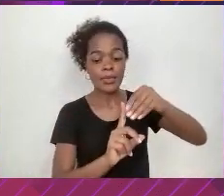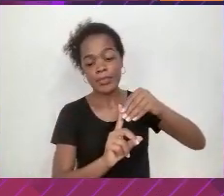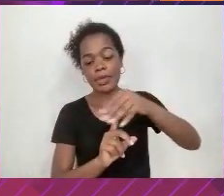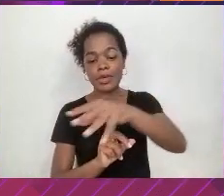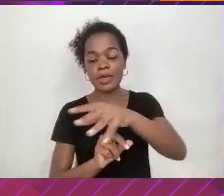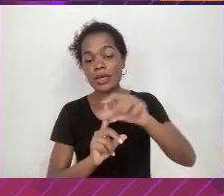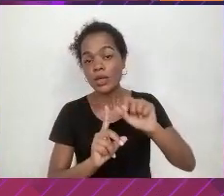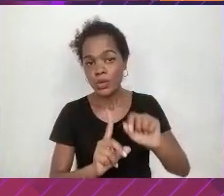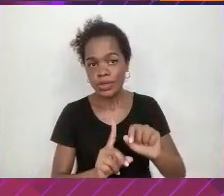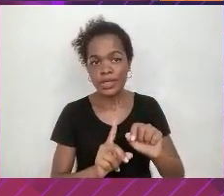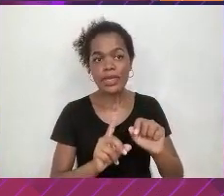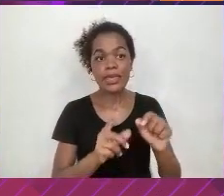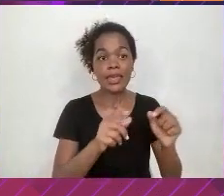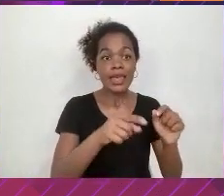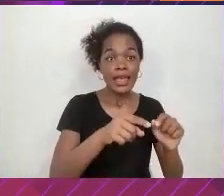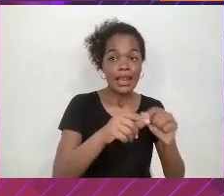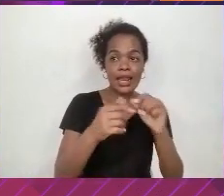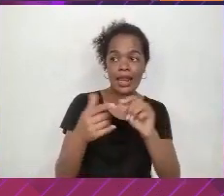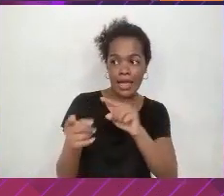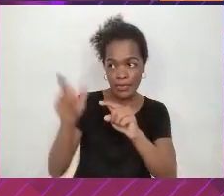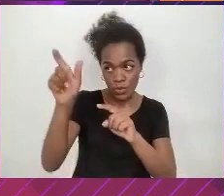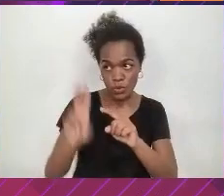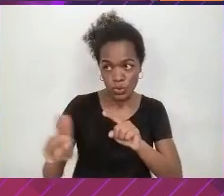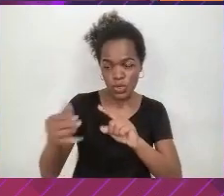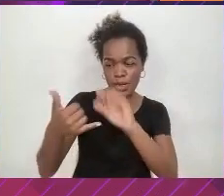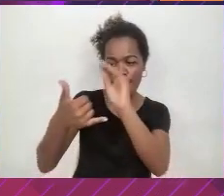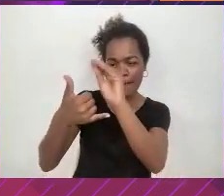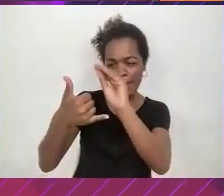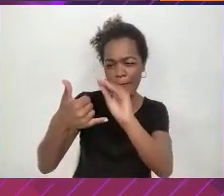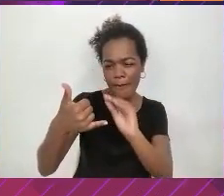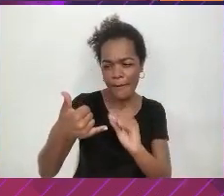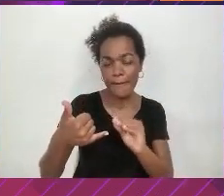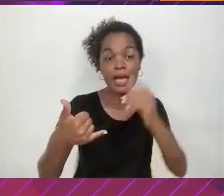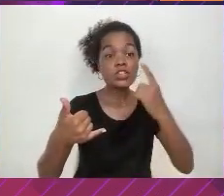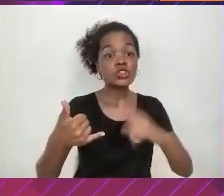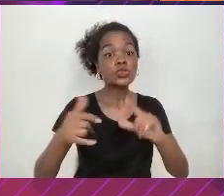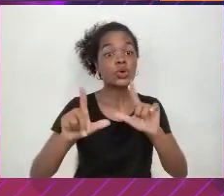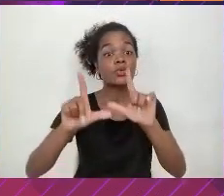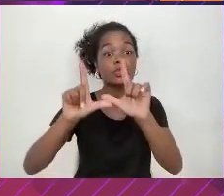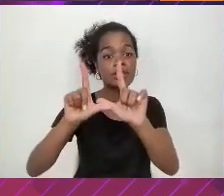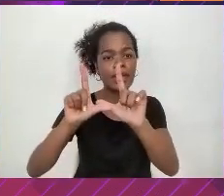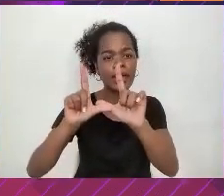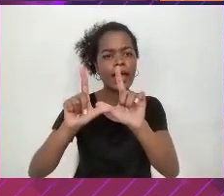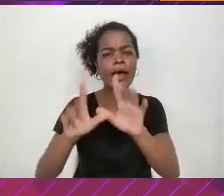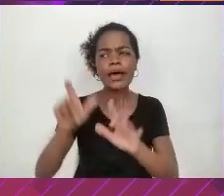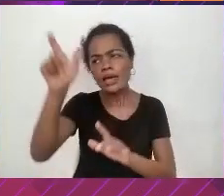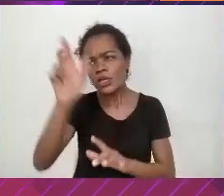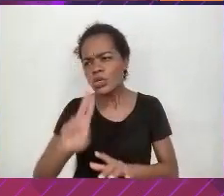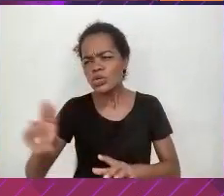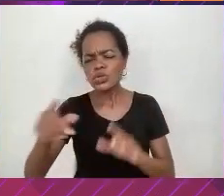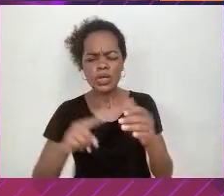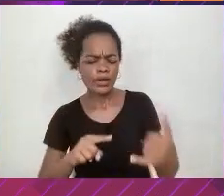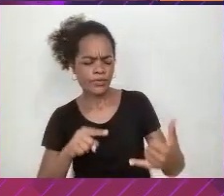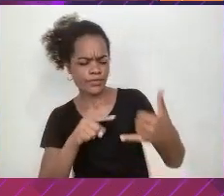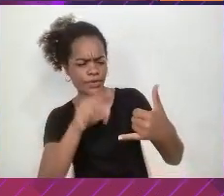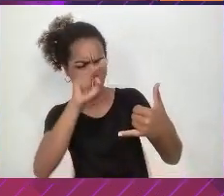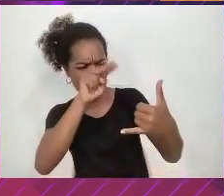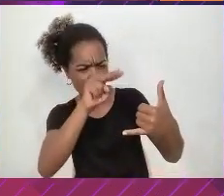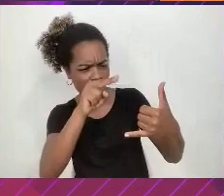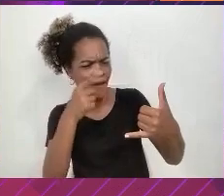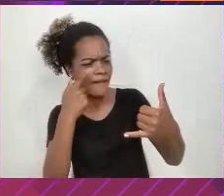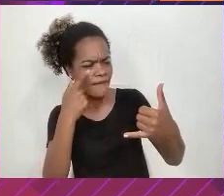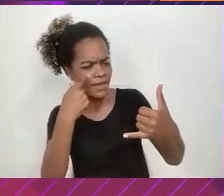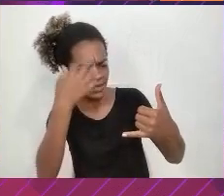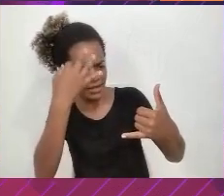esses dados de novo para a gente em tela e o usuário confirmar se é aqueles dados os corretos. Né? Uma